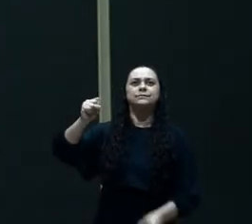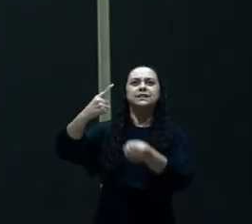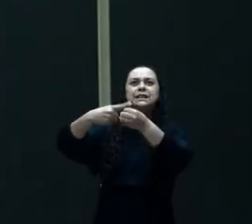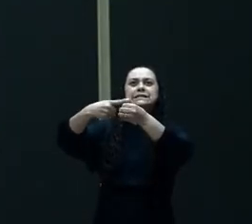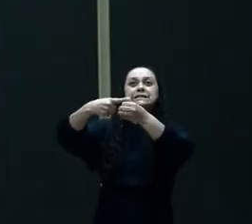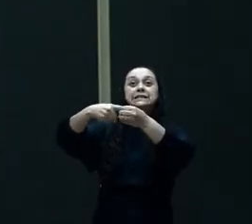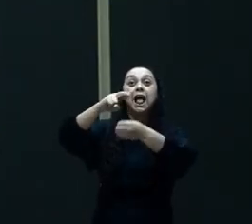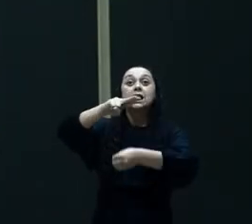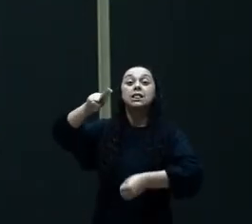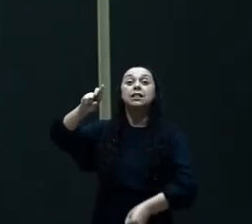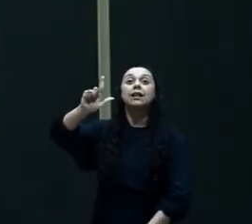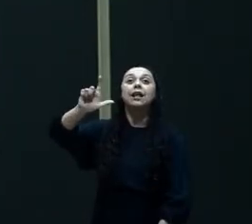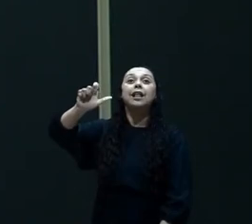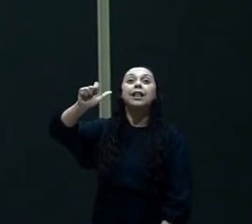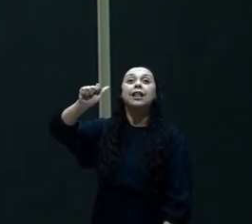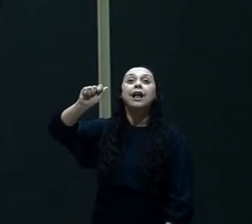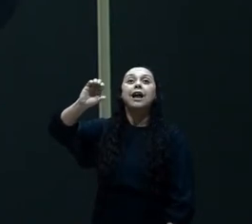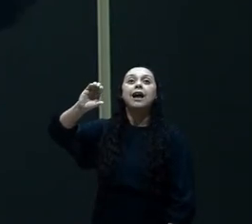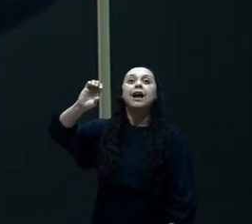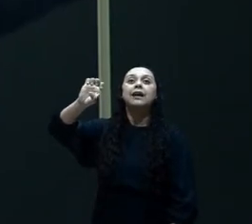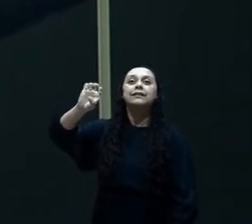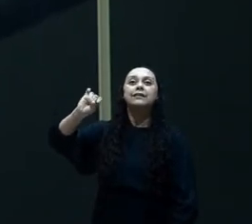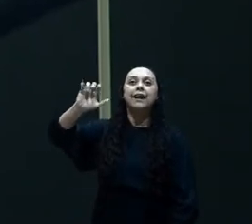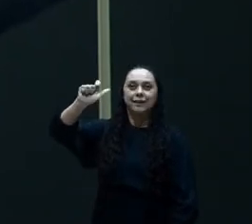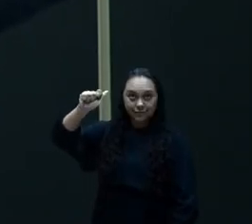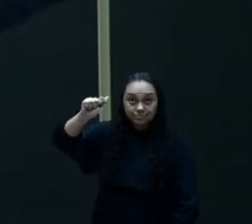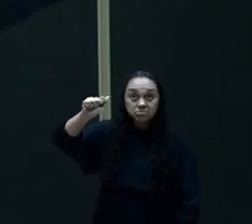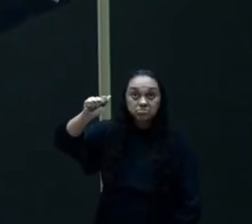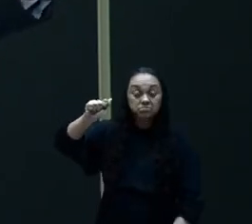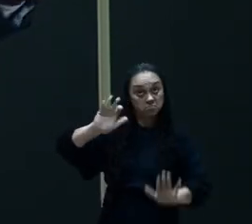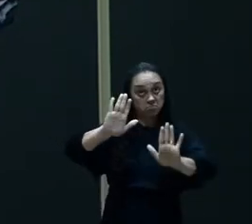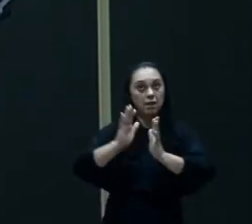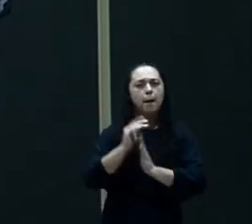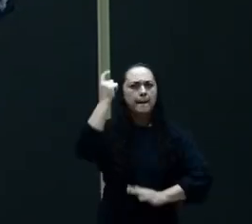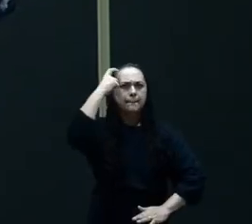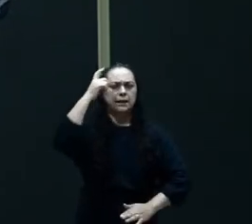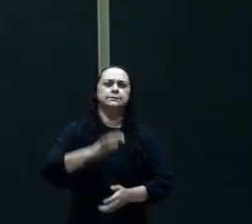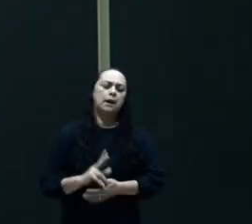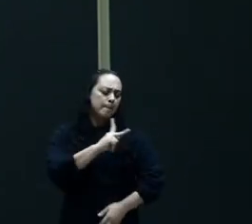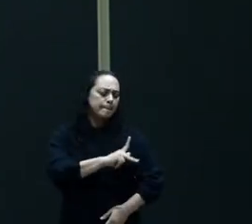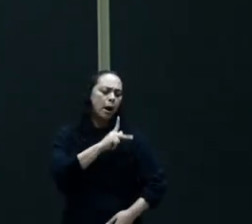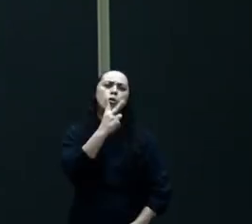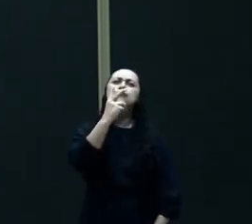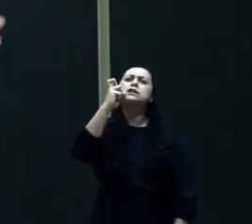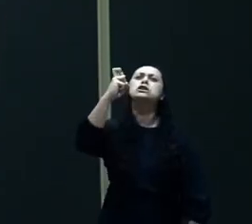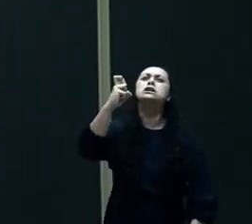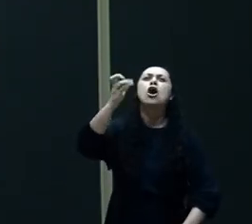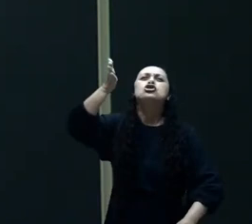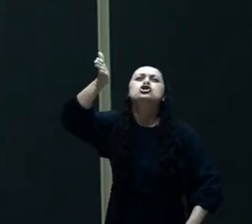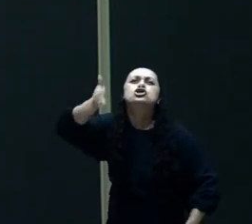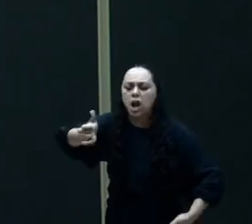anos de ministério abandonou a vida que vivia se dedicou dos